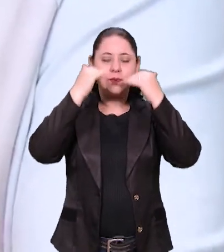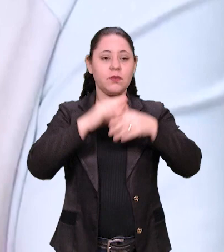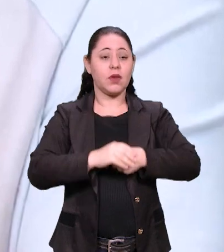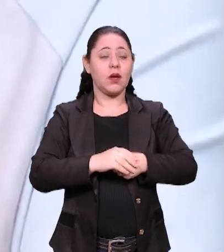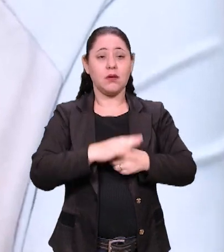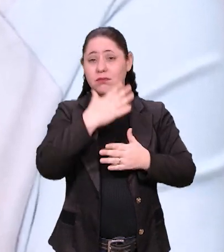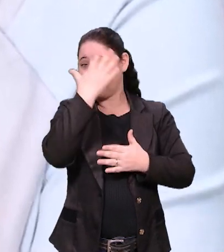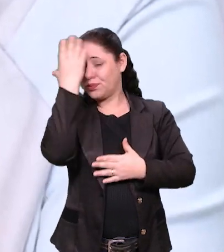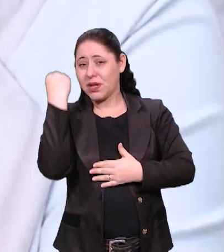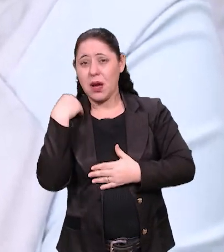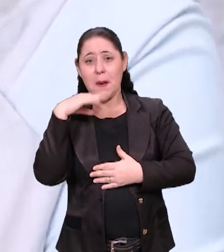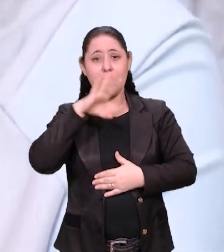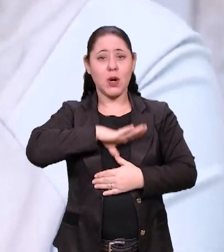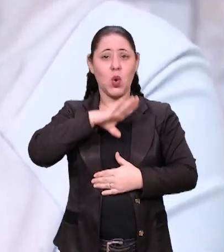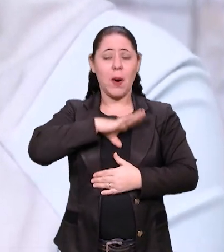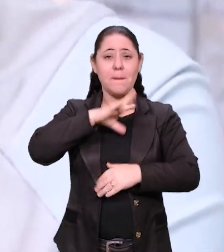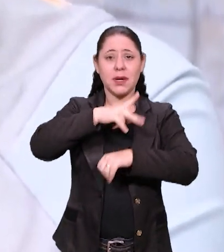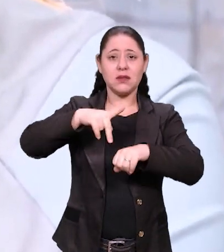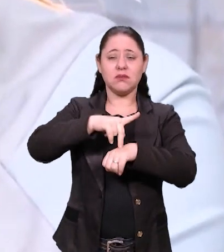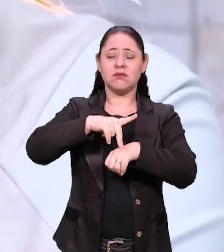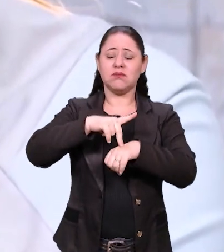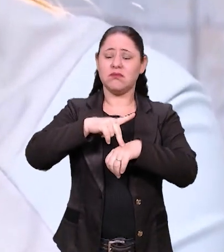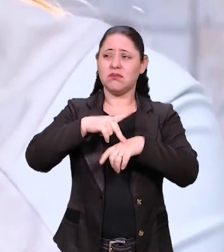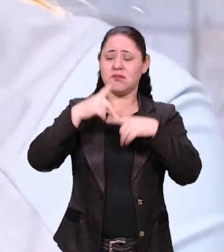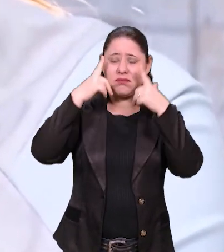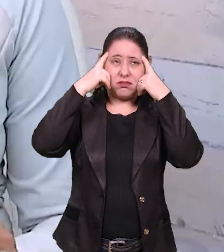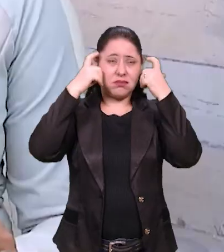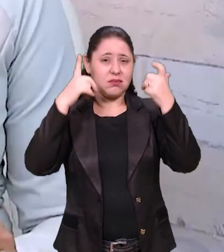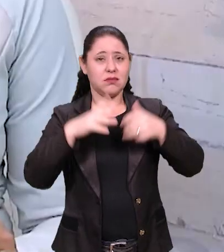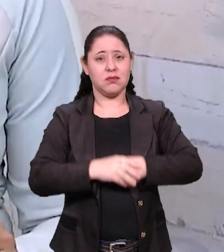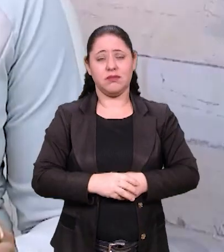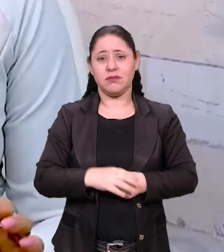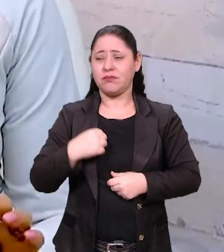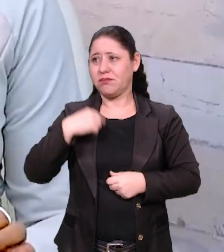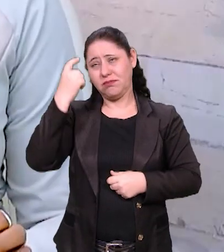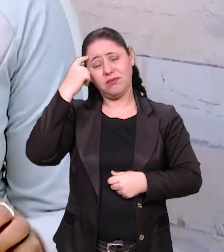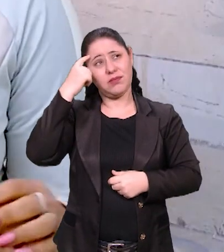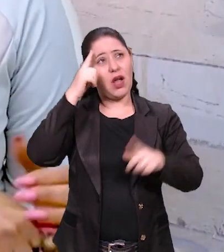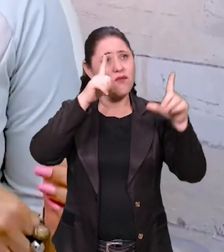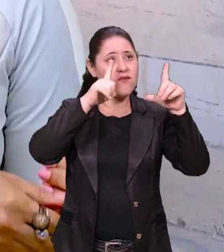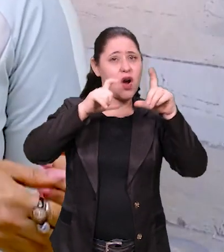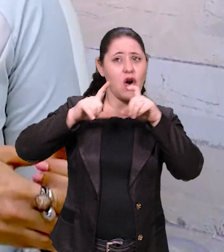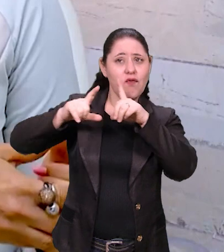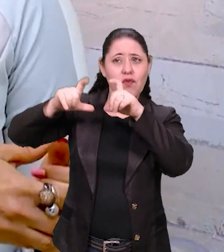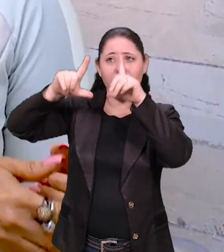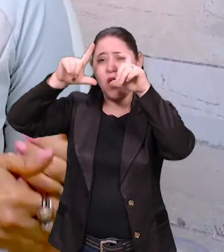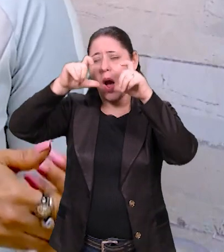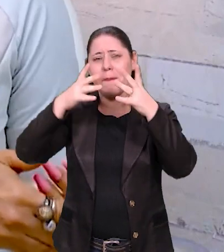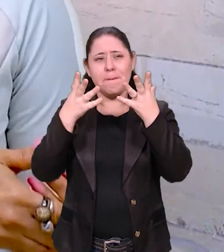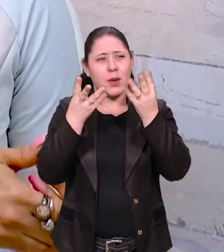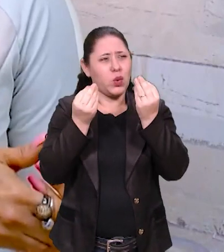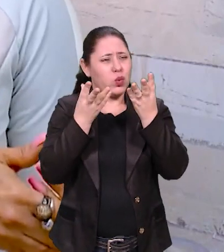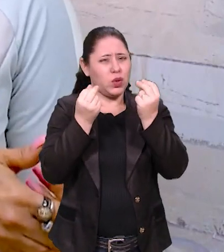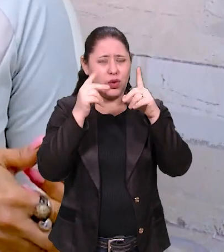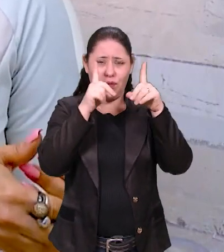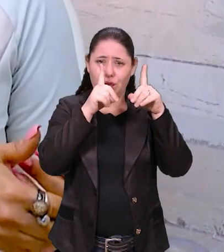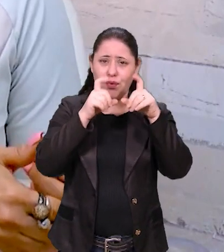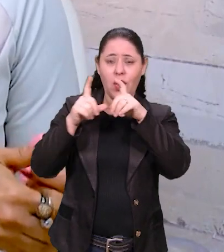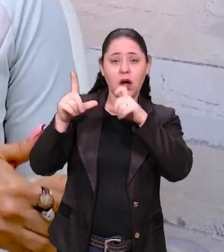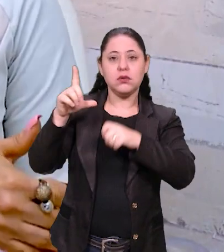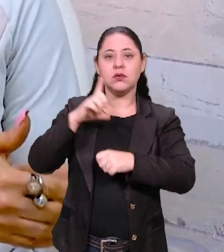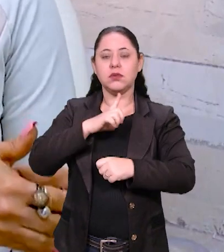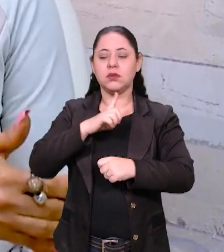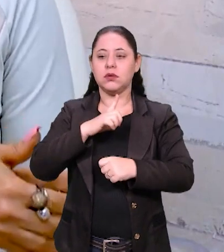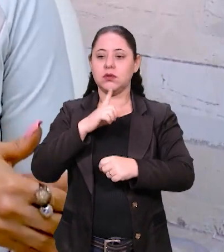uma loja em Portugal e passou por momentos de desespero. Eu só pensava assim, nas fotos que eu tinha tirado, o tanto de fotos que eu tinha tirado,